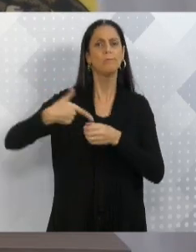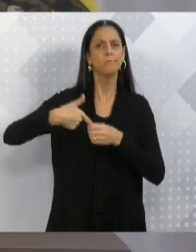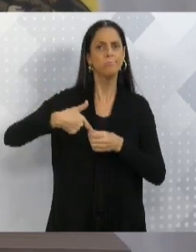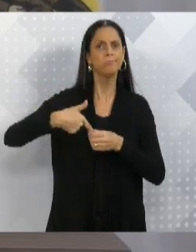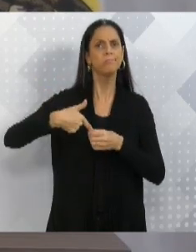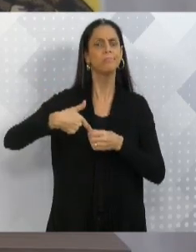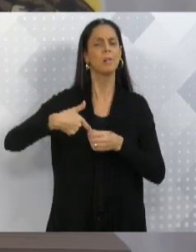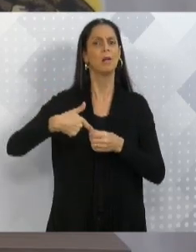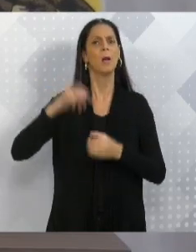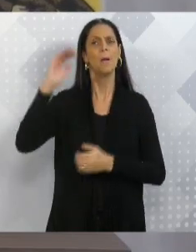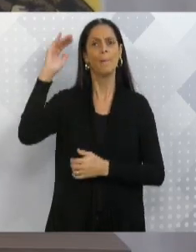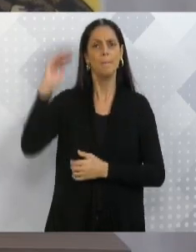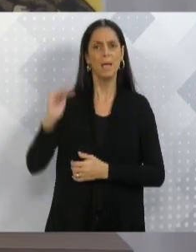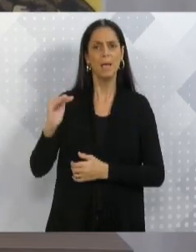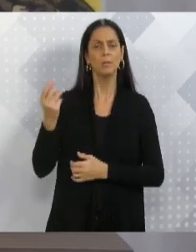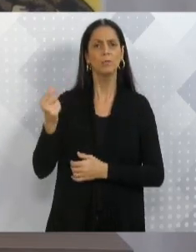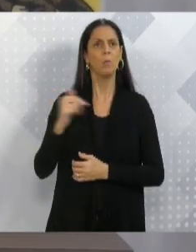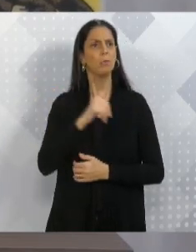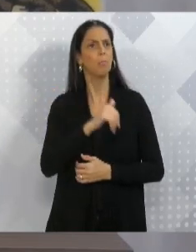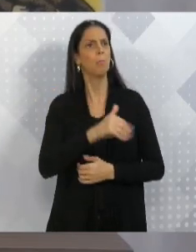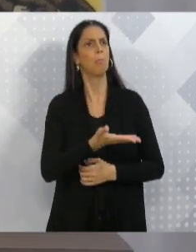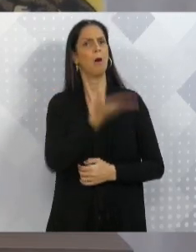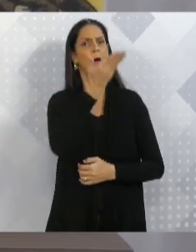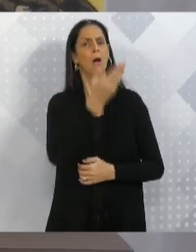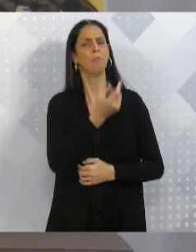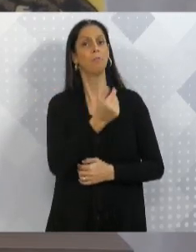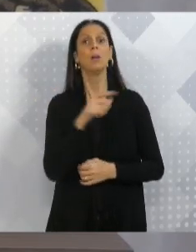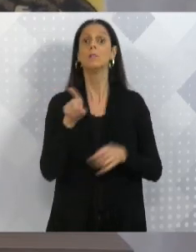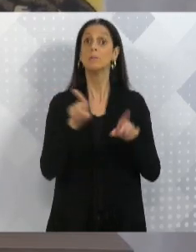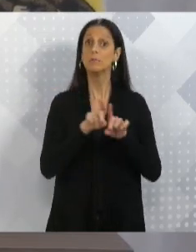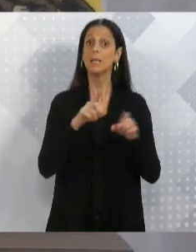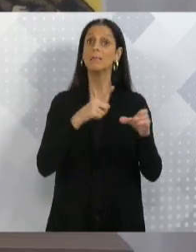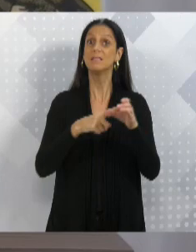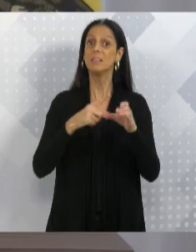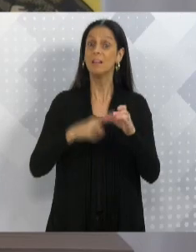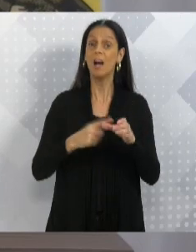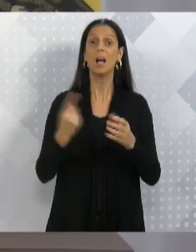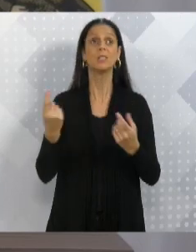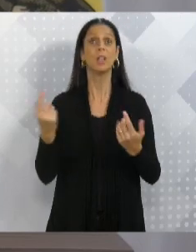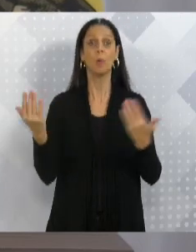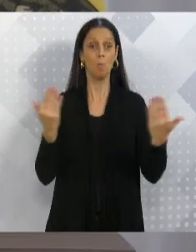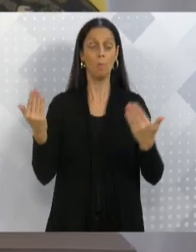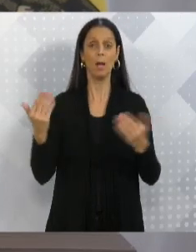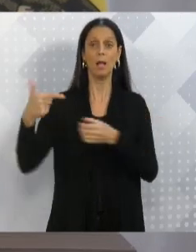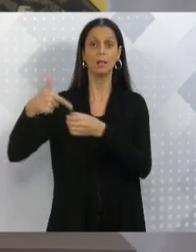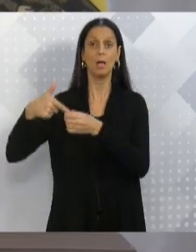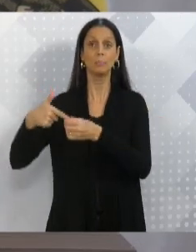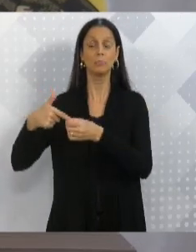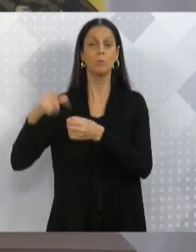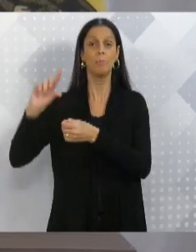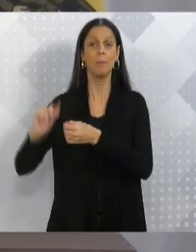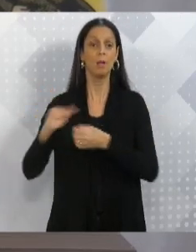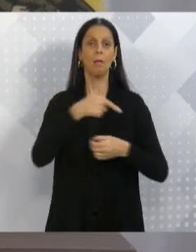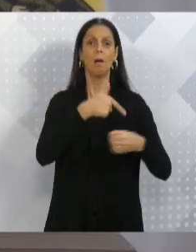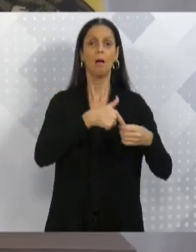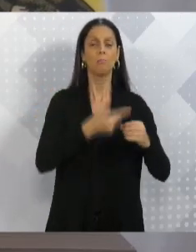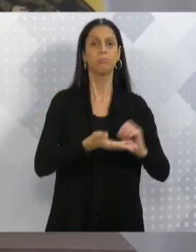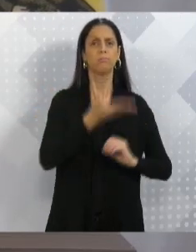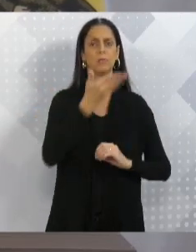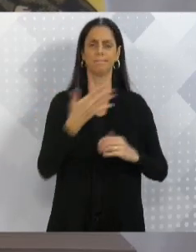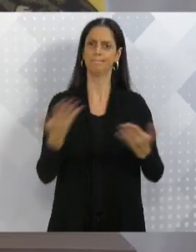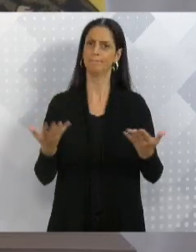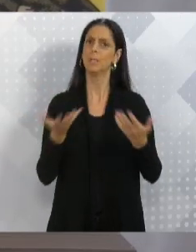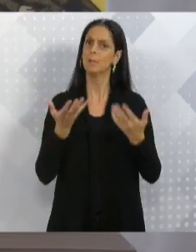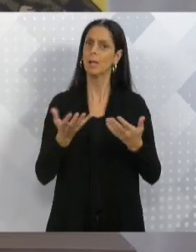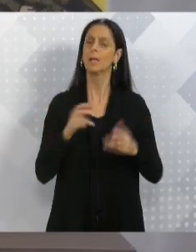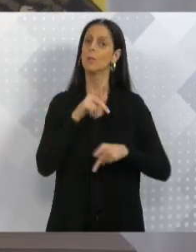a redução é maior, em outros menor, tem cidades que a diferença na aplicação da redução com relação ao Blumenau é maior ainda, enfim, e queremos o povo pagando